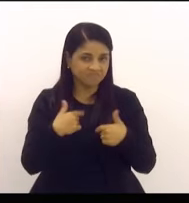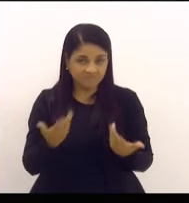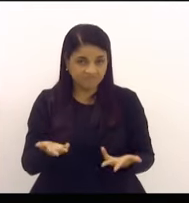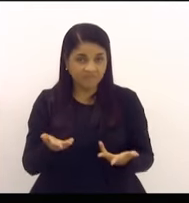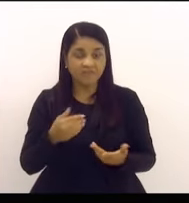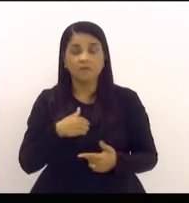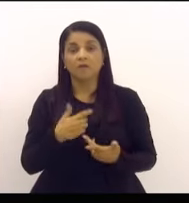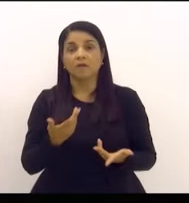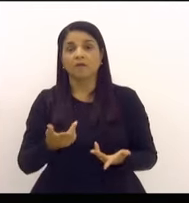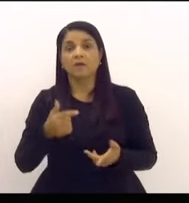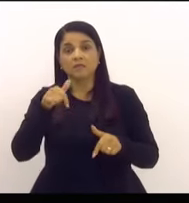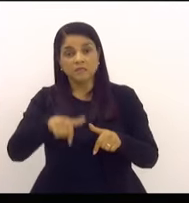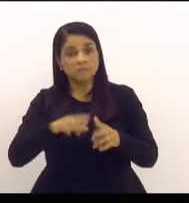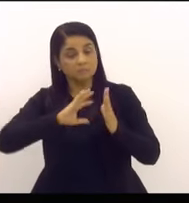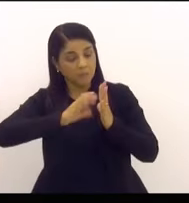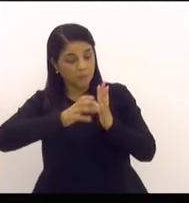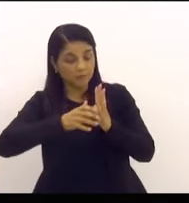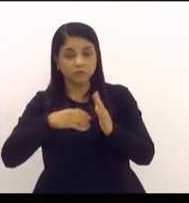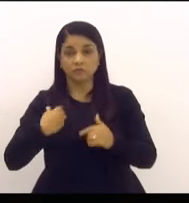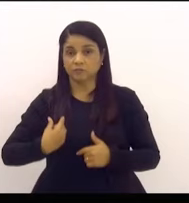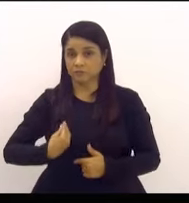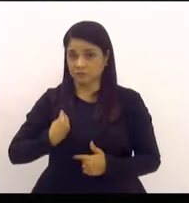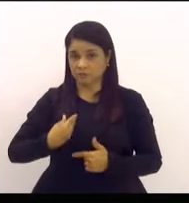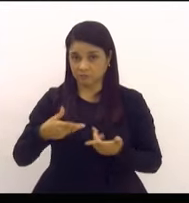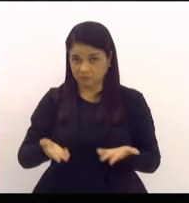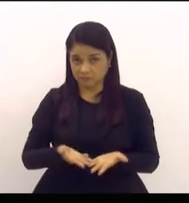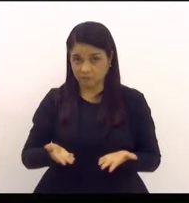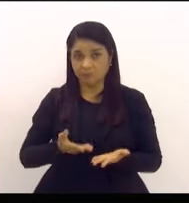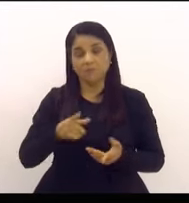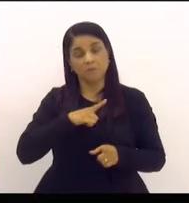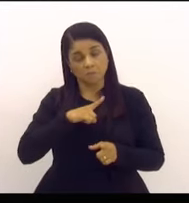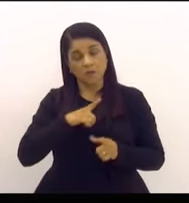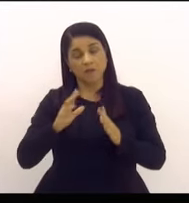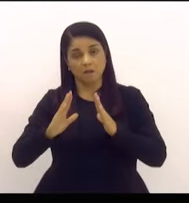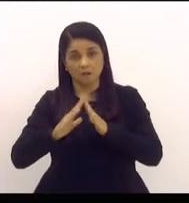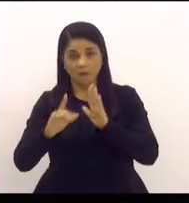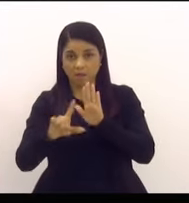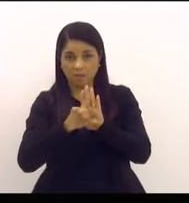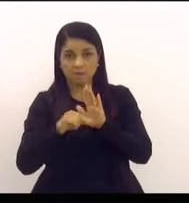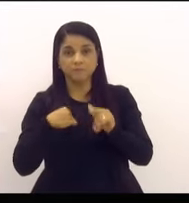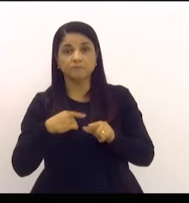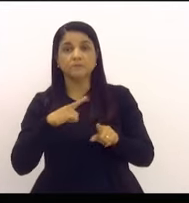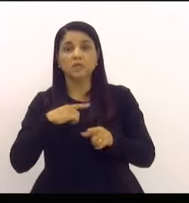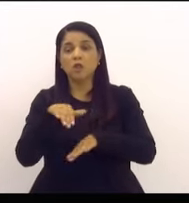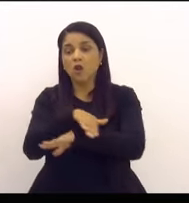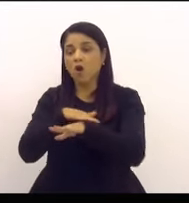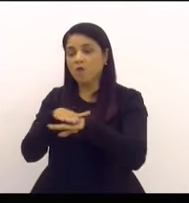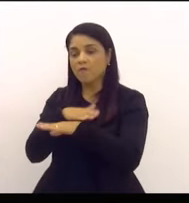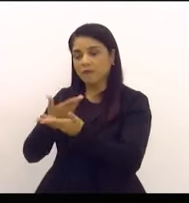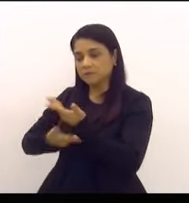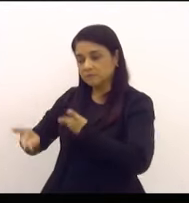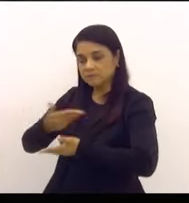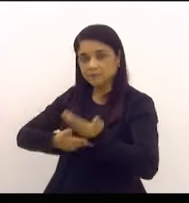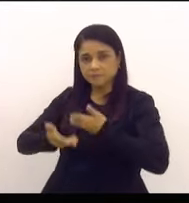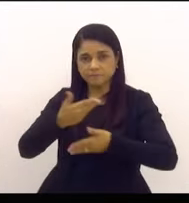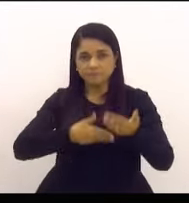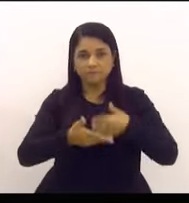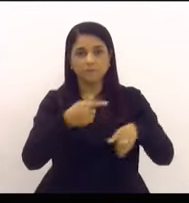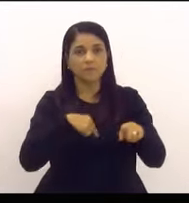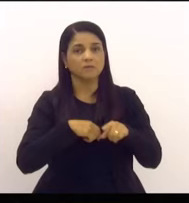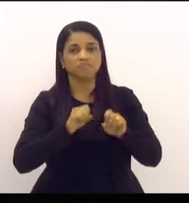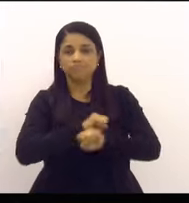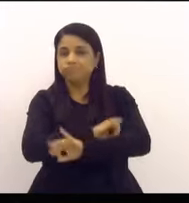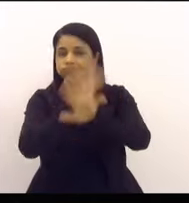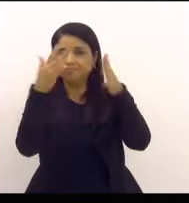os partidos aqui existem na casa e existem nessas outras casas, para que também conversem com seus pares. Por exemplo, não está nítido